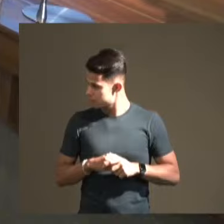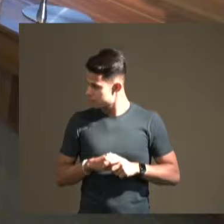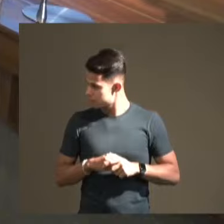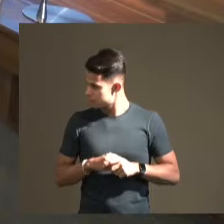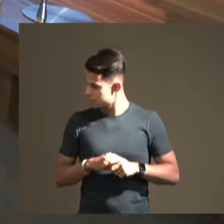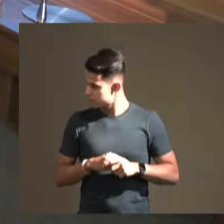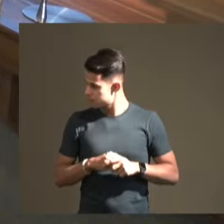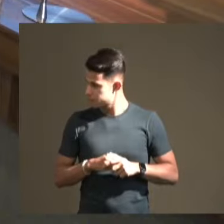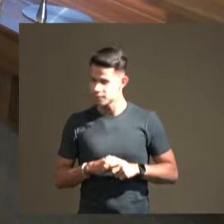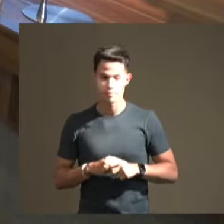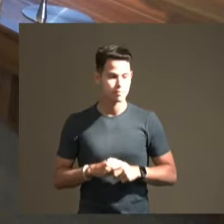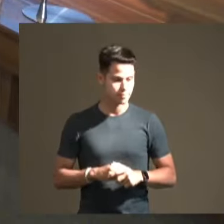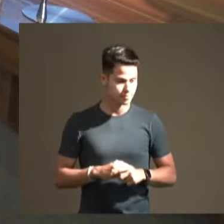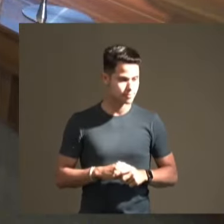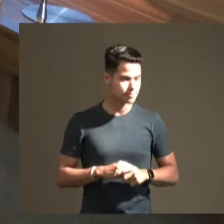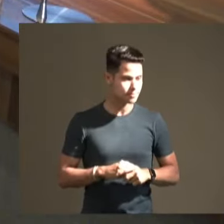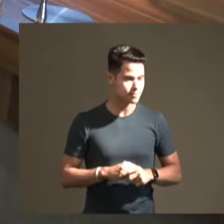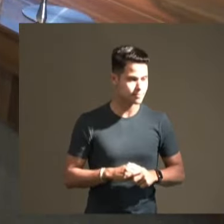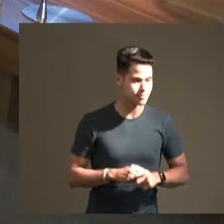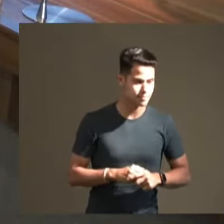Agora ligou.